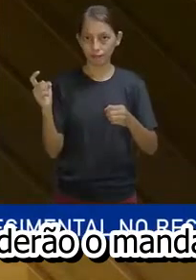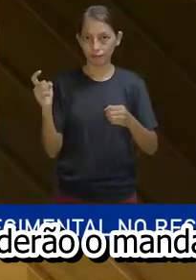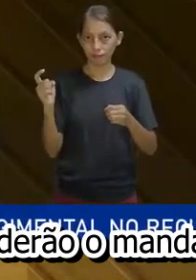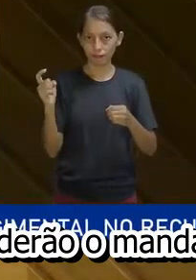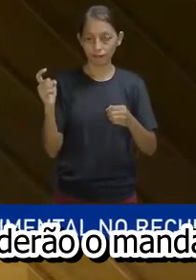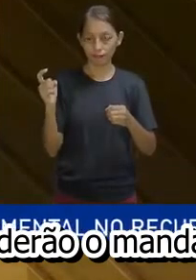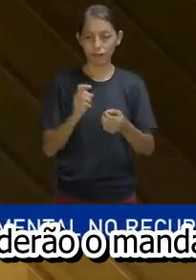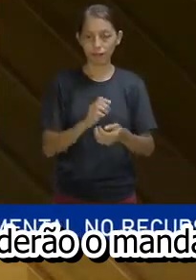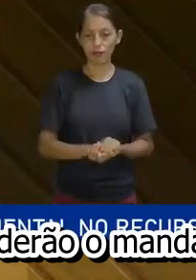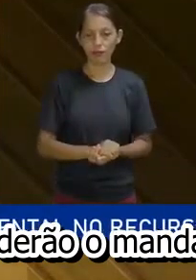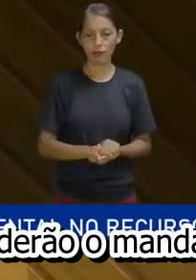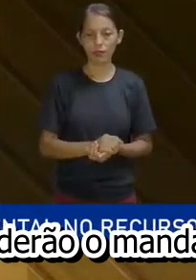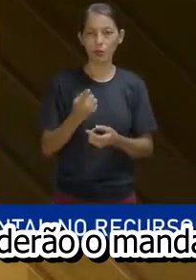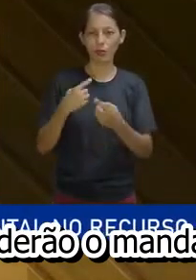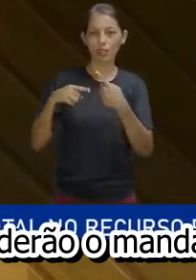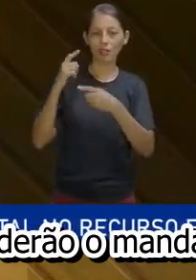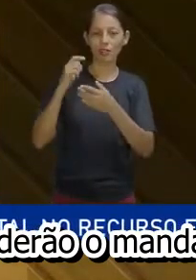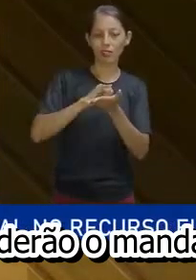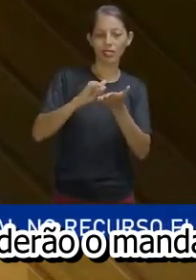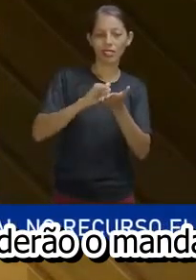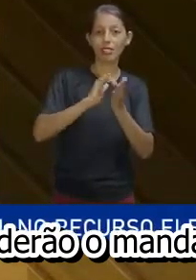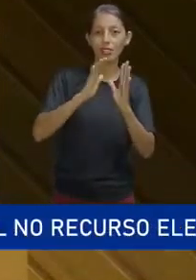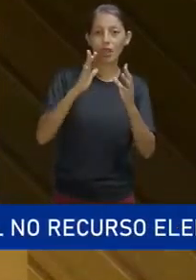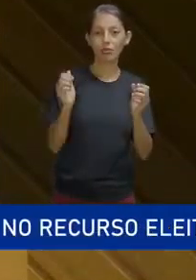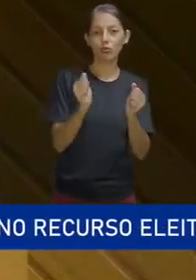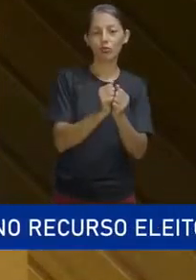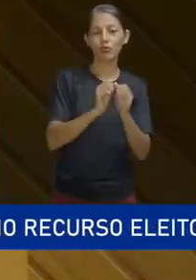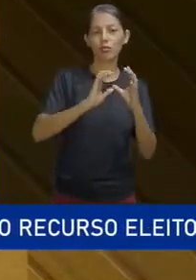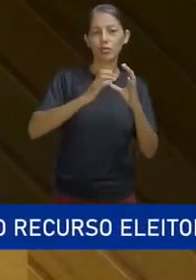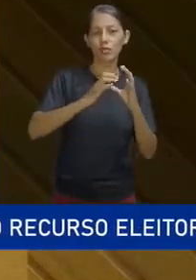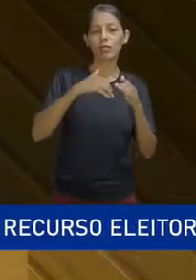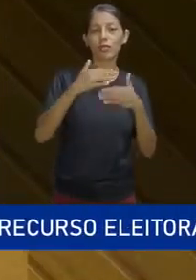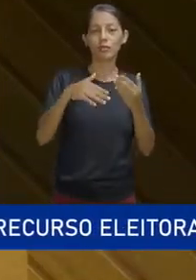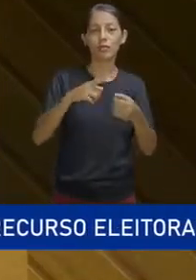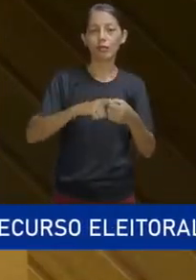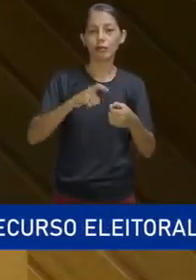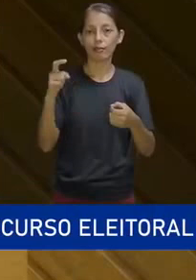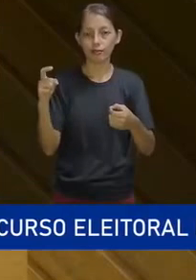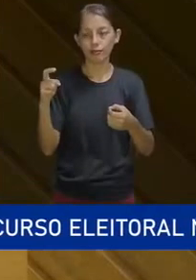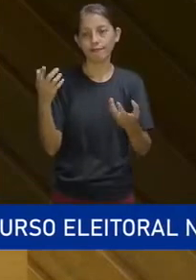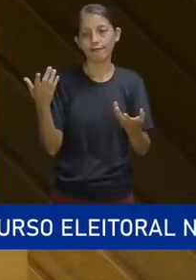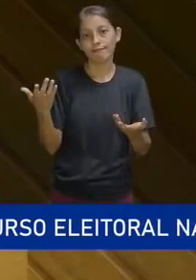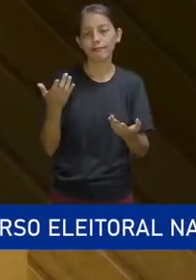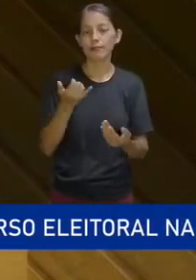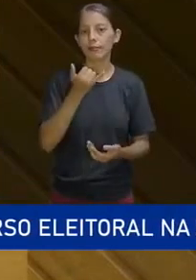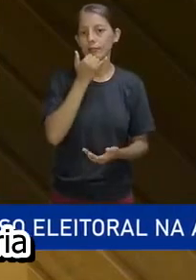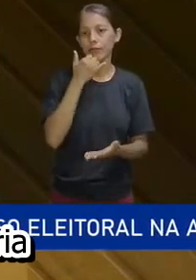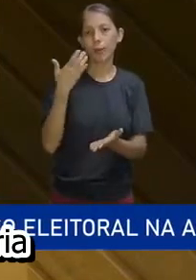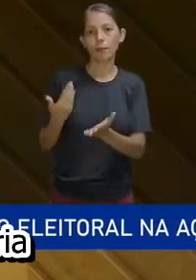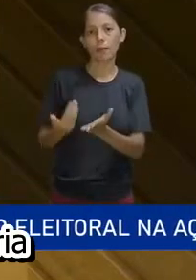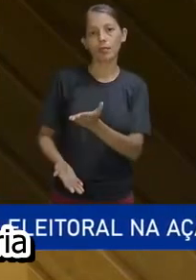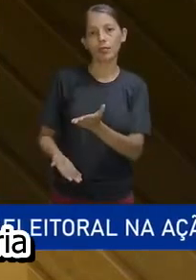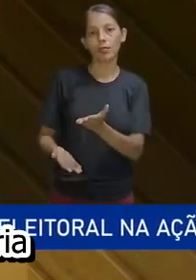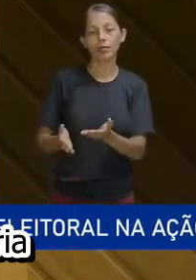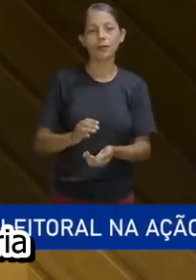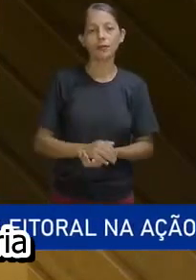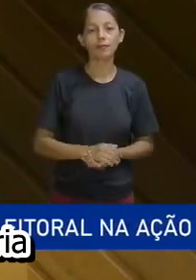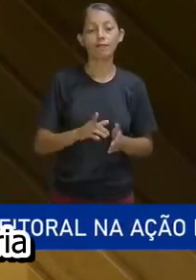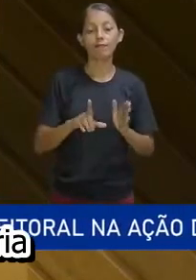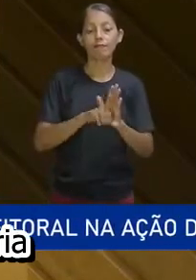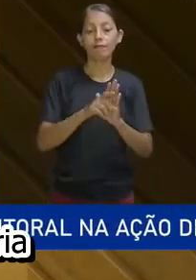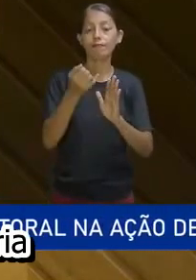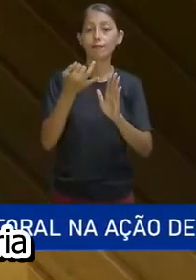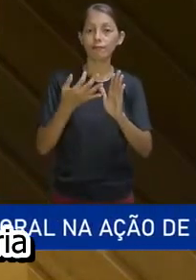sido eleitos, perderão o mandato. Então, isso aí está bem claro. No caso